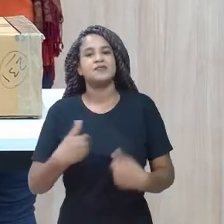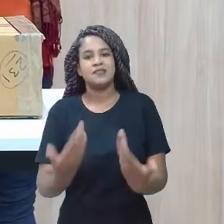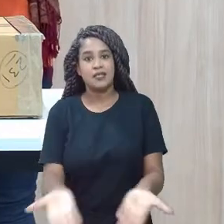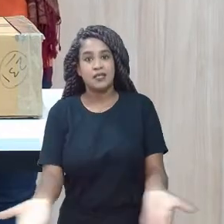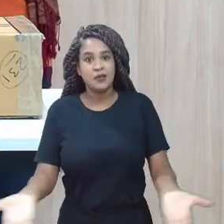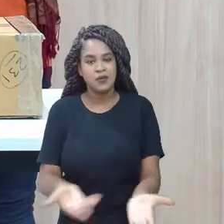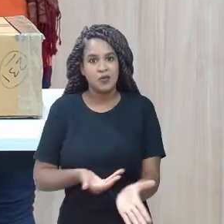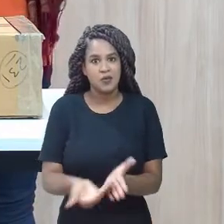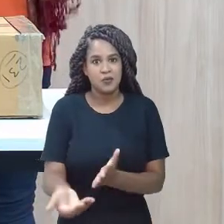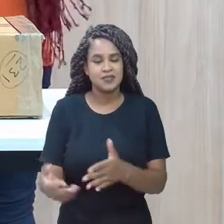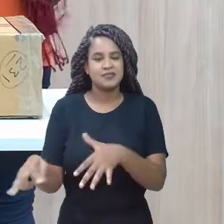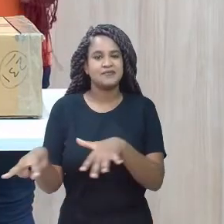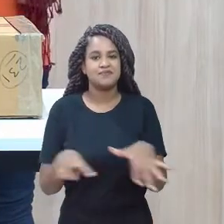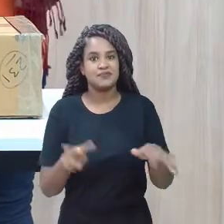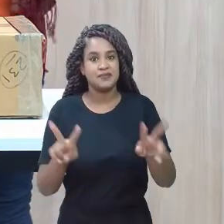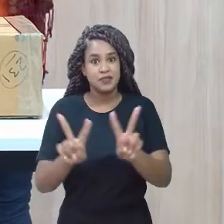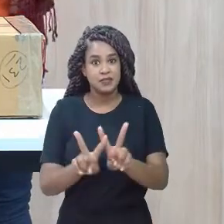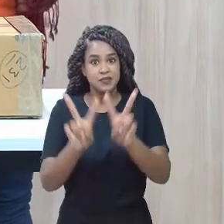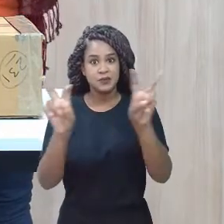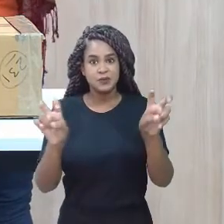a semana com o assunto